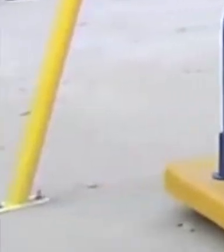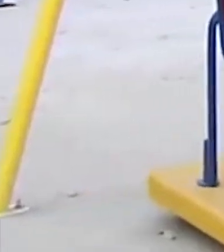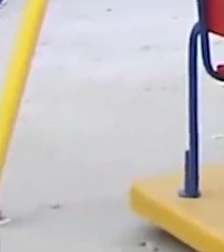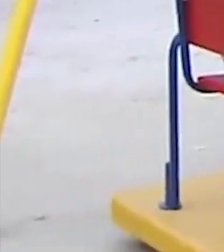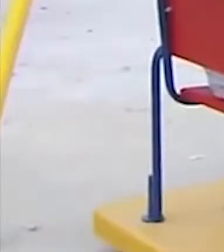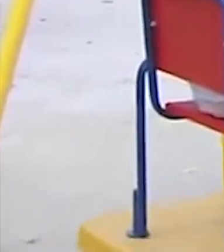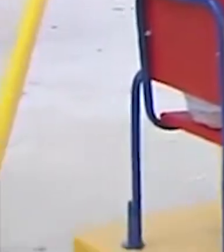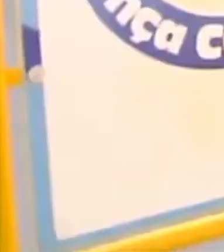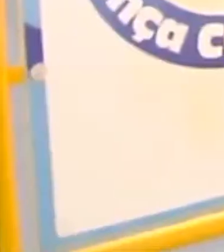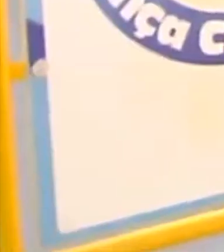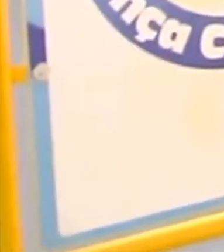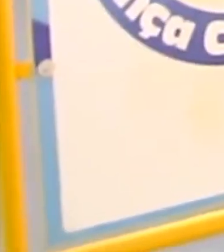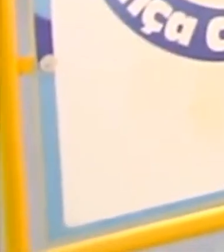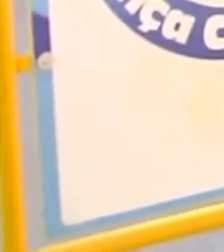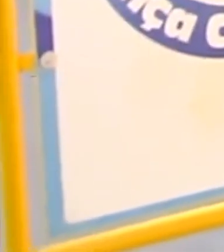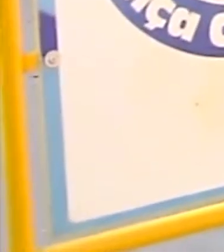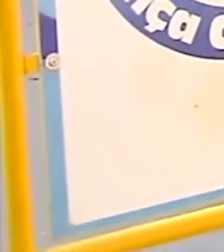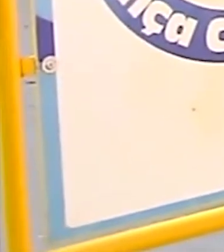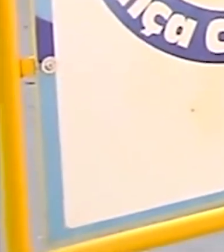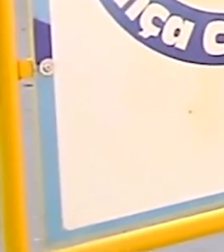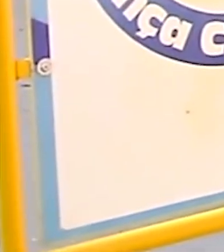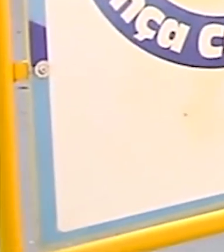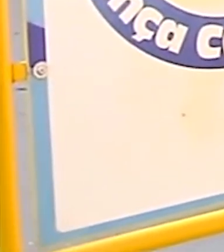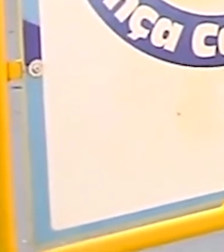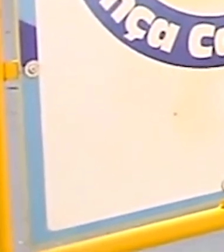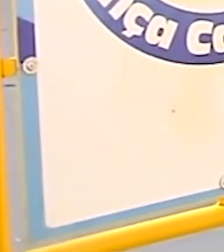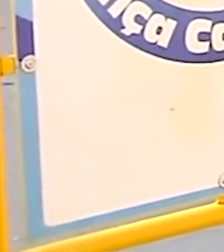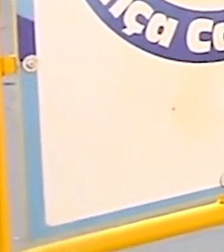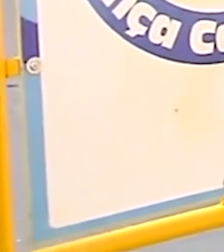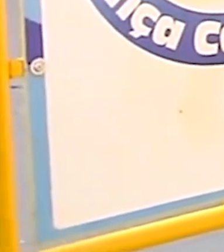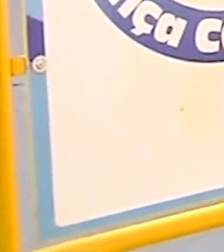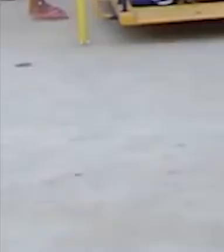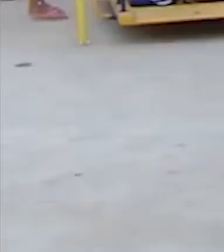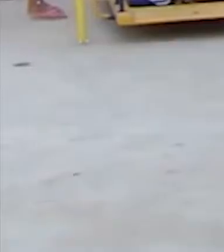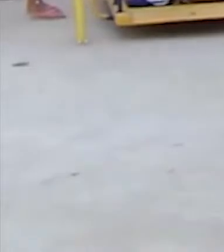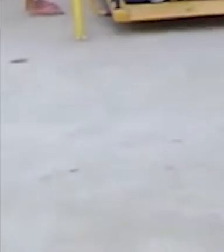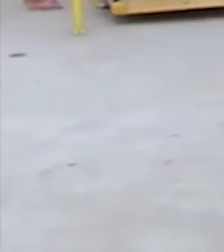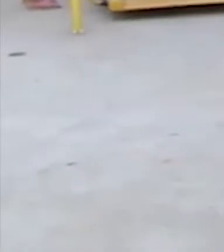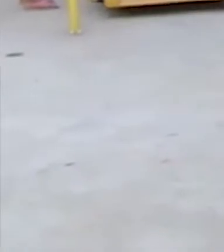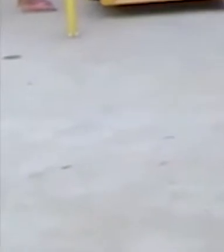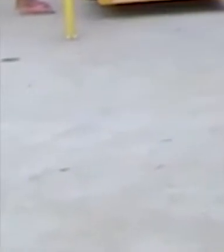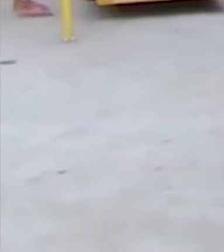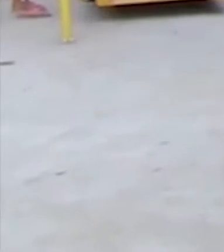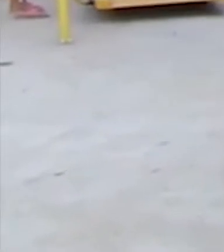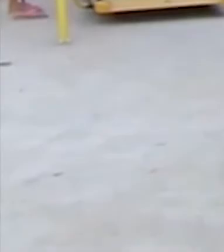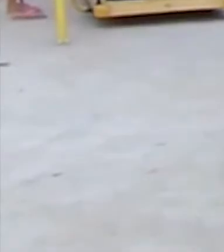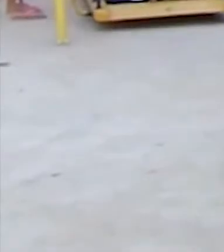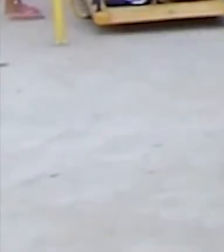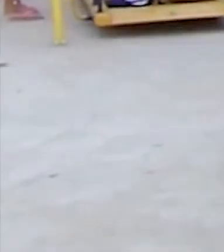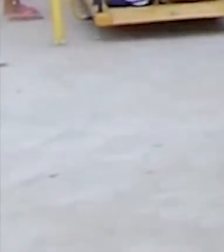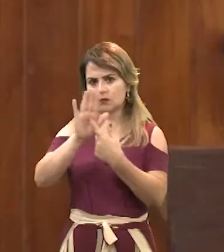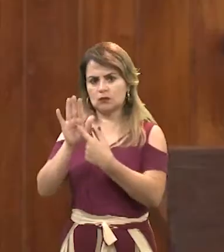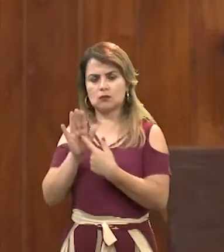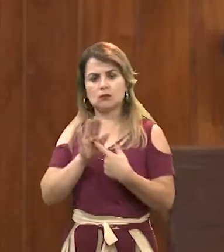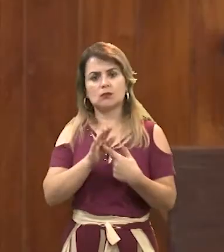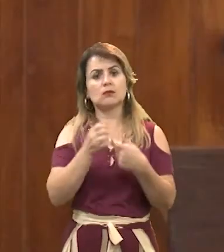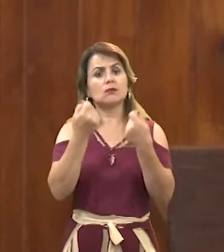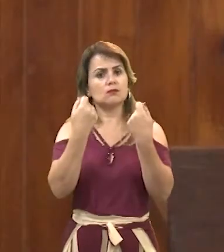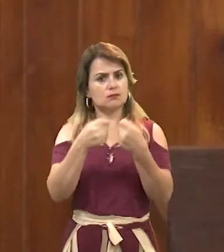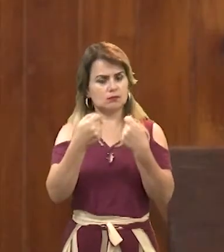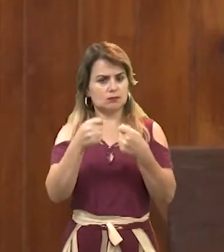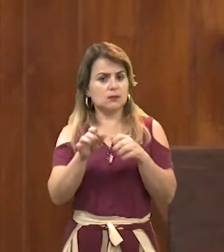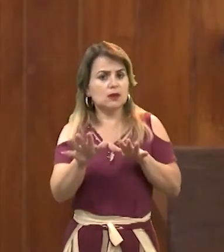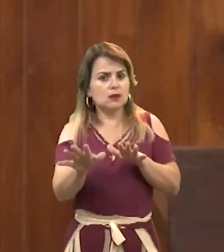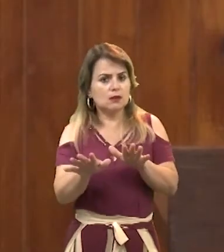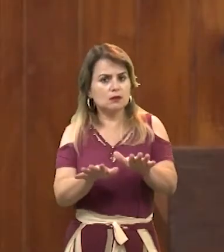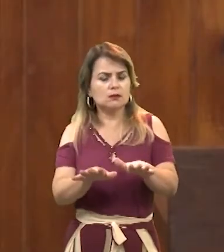Lei 13.146 de 2015. Ela estabelece que a igualdade de oportunidades e acessibilidade são